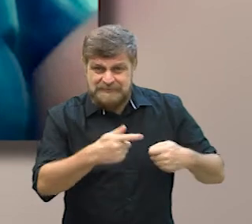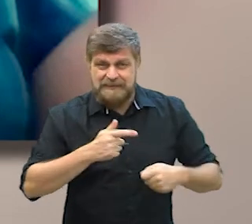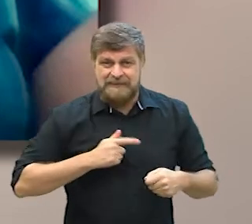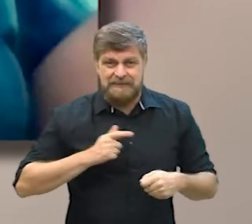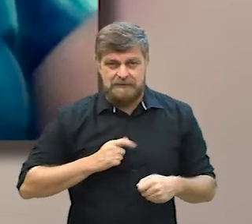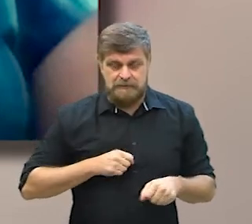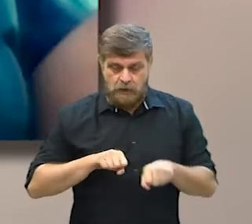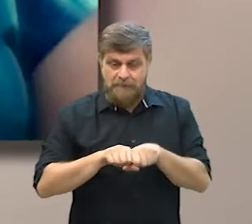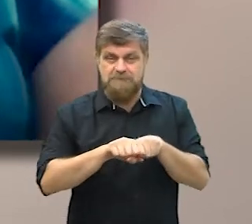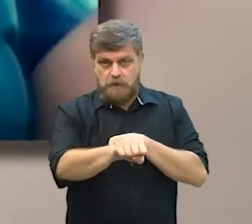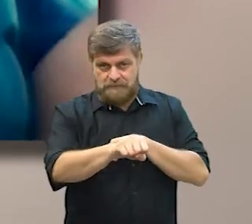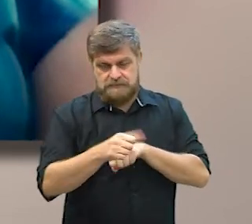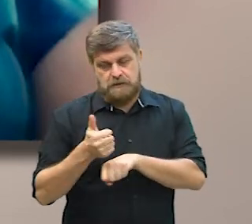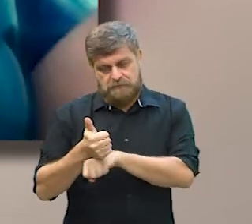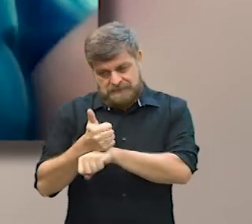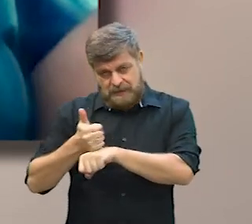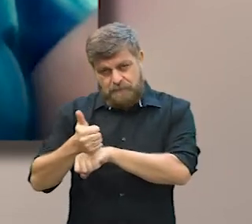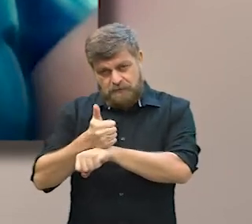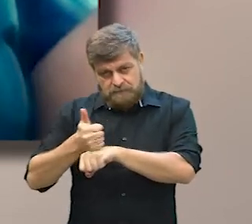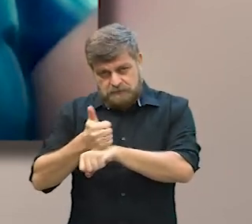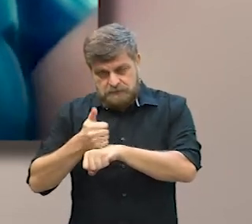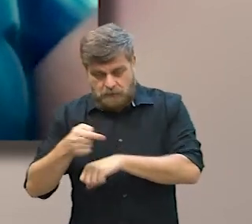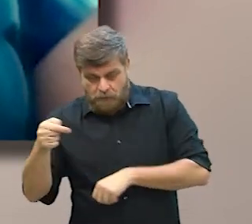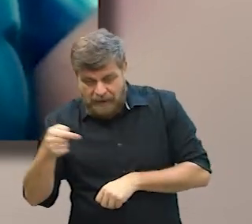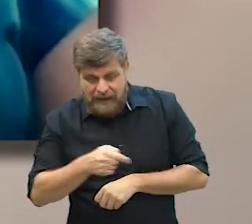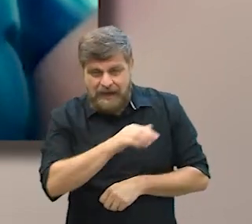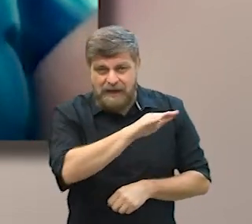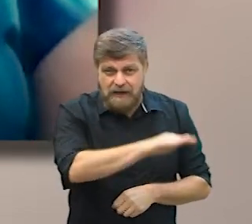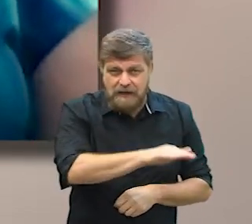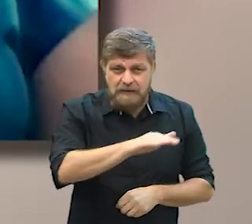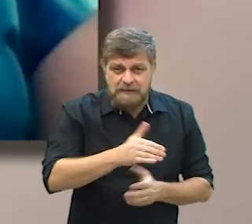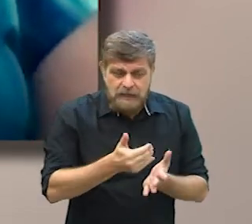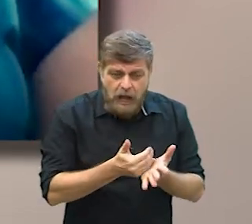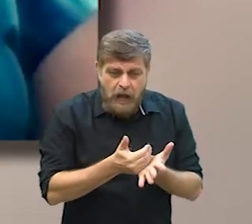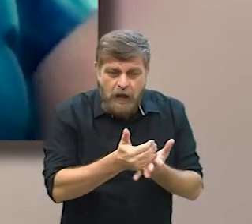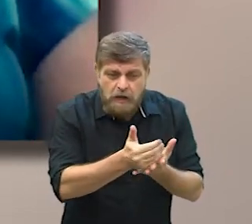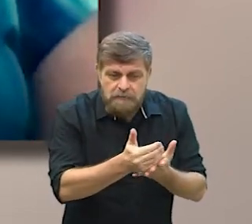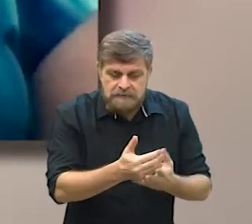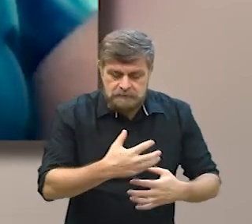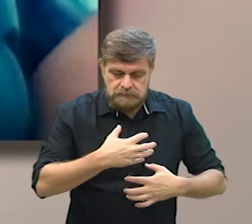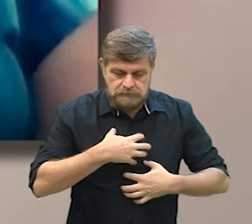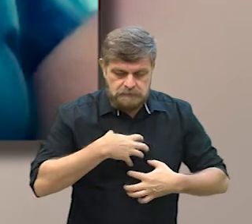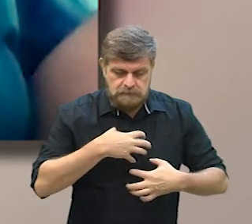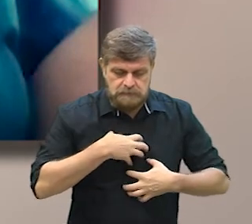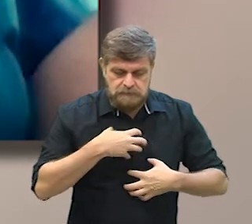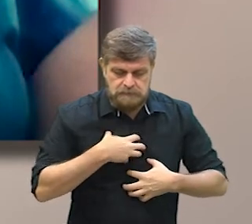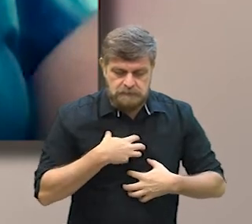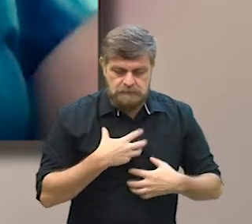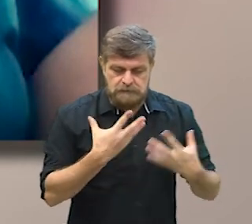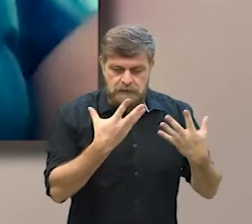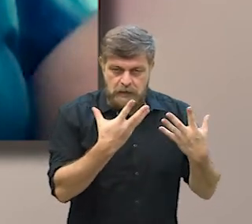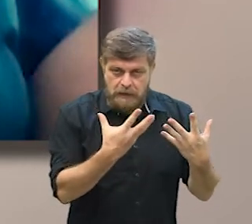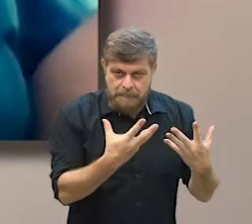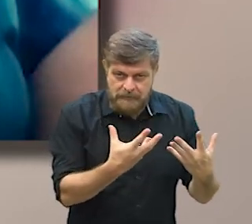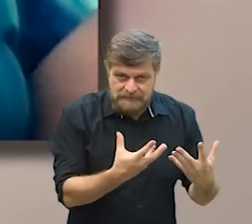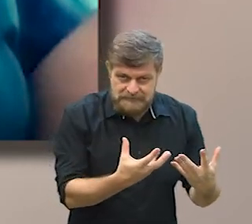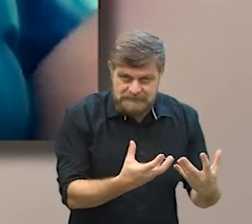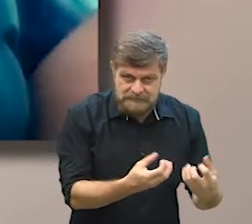você precisa realmente ter uma formação para isso, fazer com que a criança comece e aceite